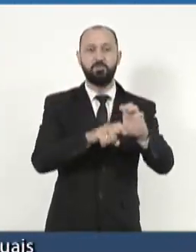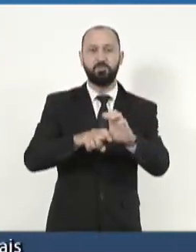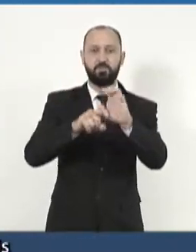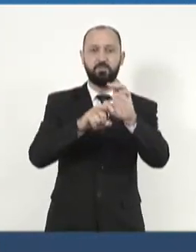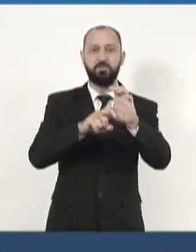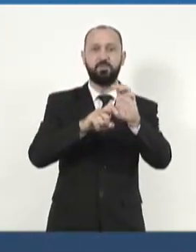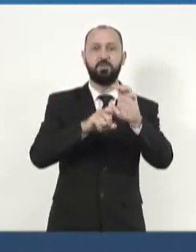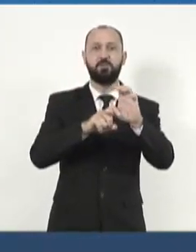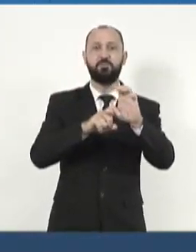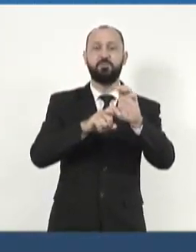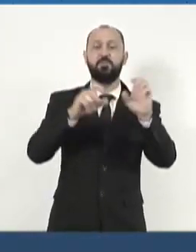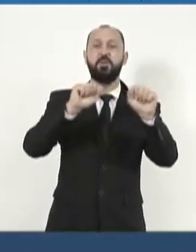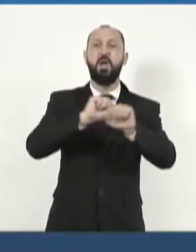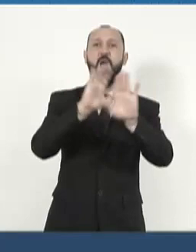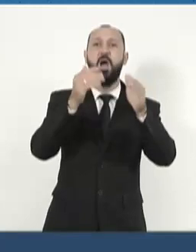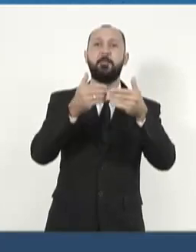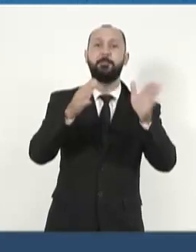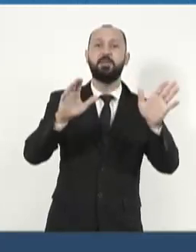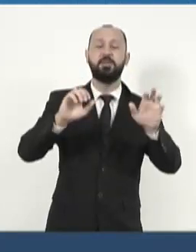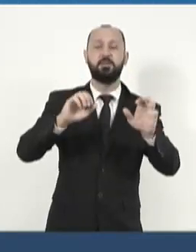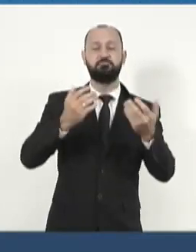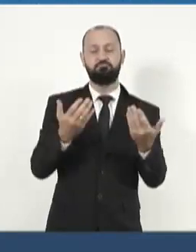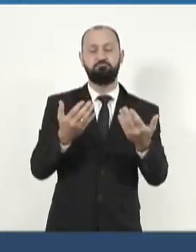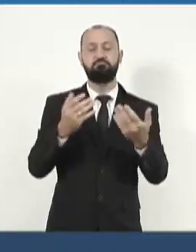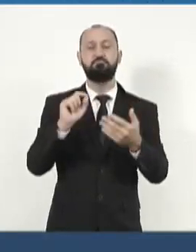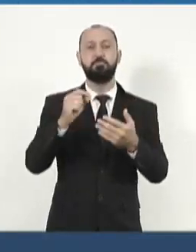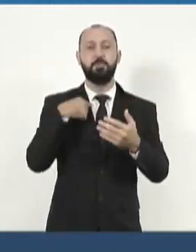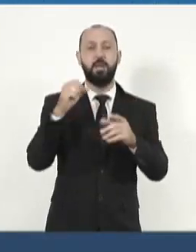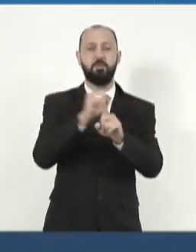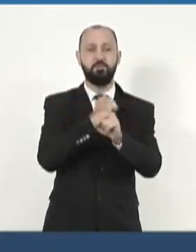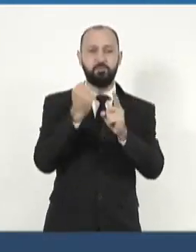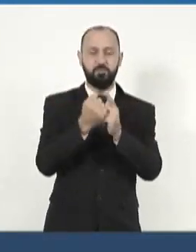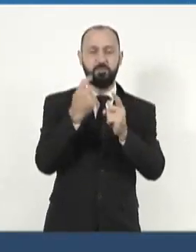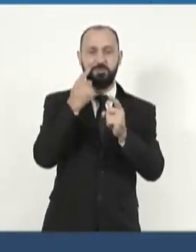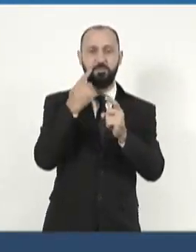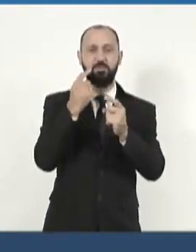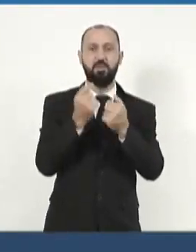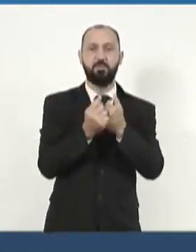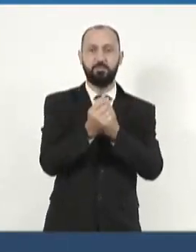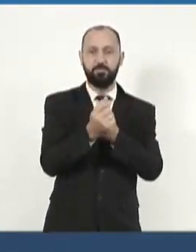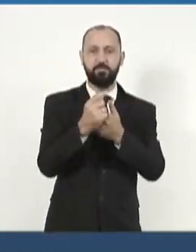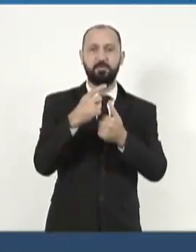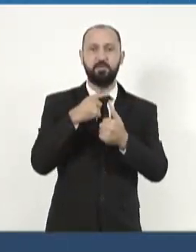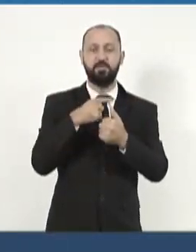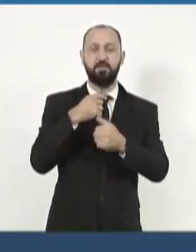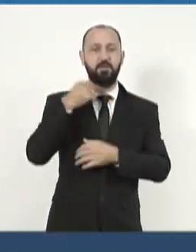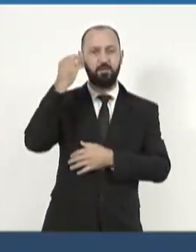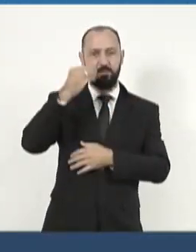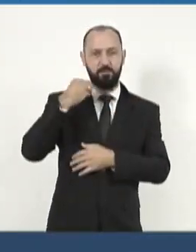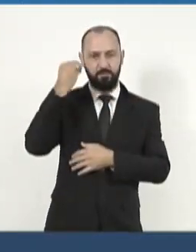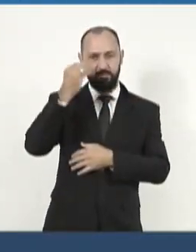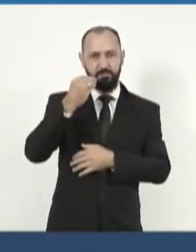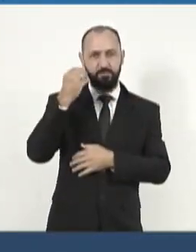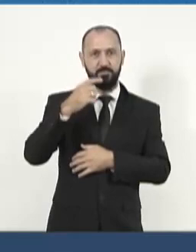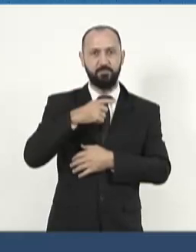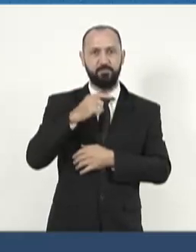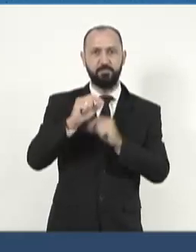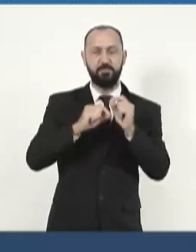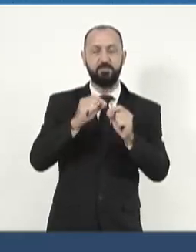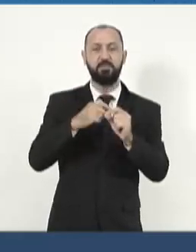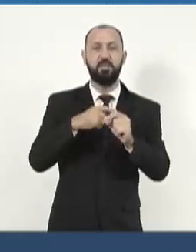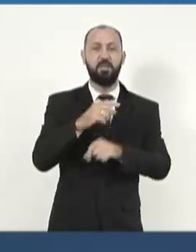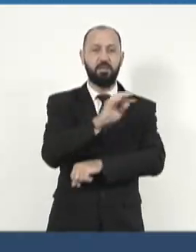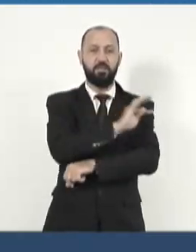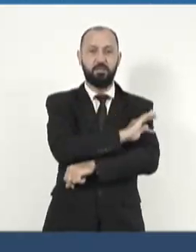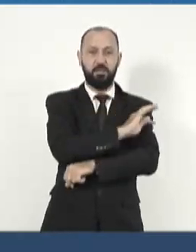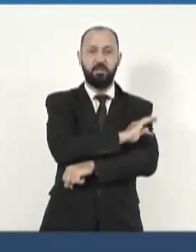do recurso, como é que vai ser daqui para frente o comportamento das finanças da CACEMES. O doutor Ricardo Ayashi também